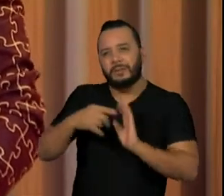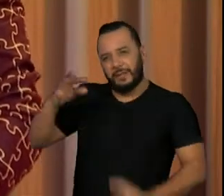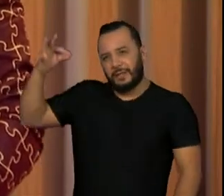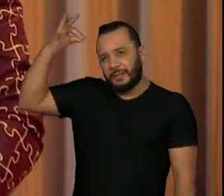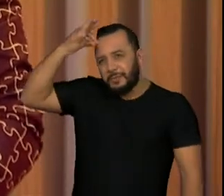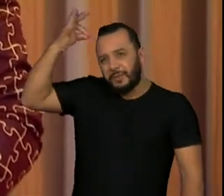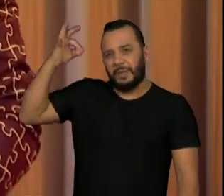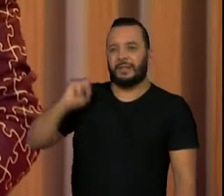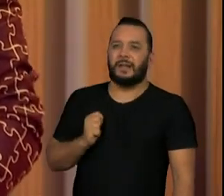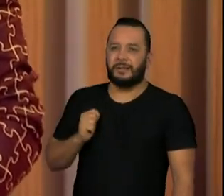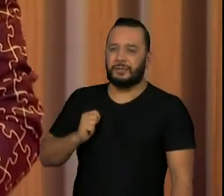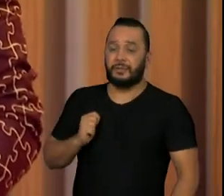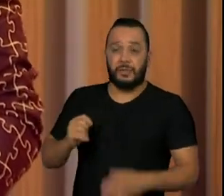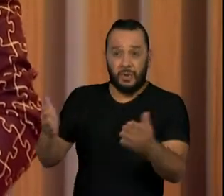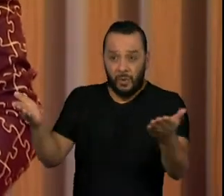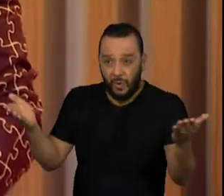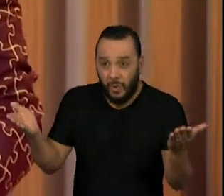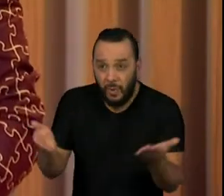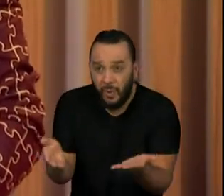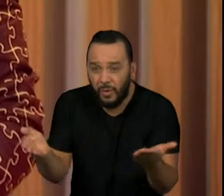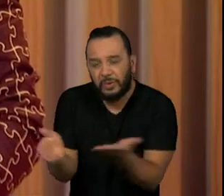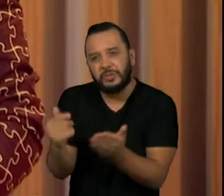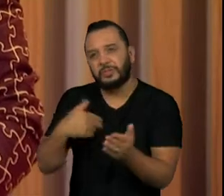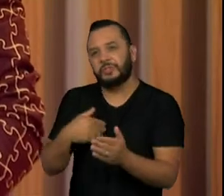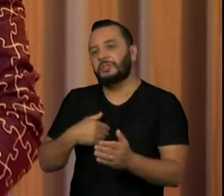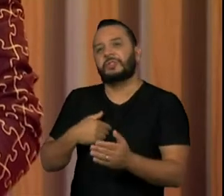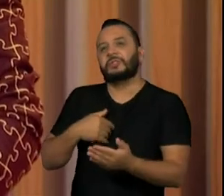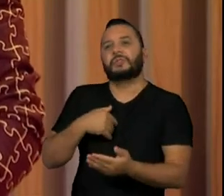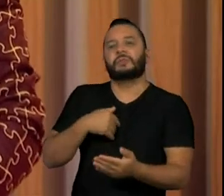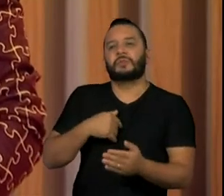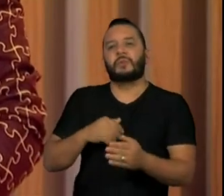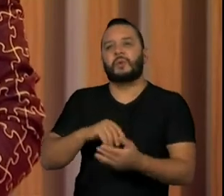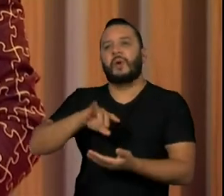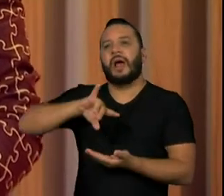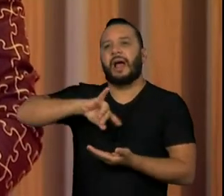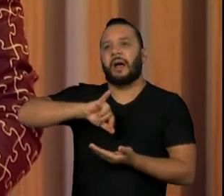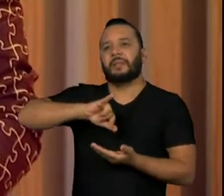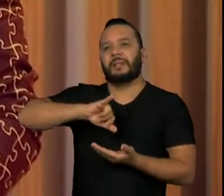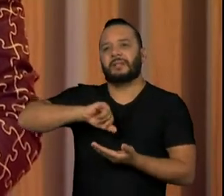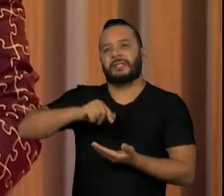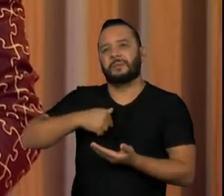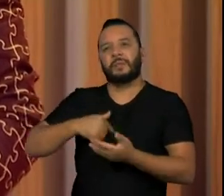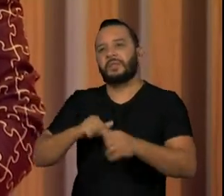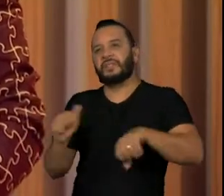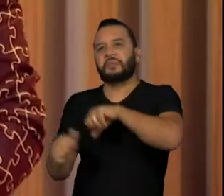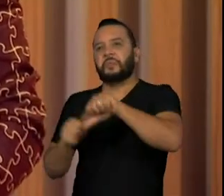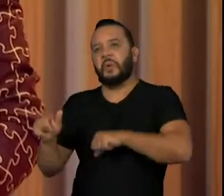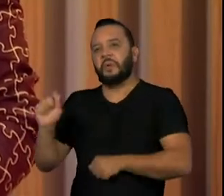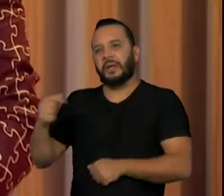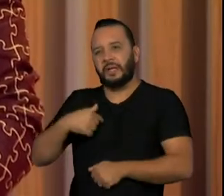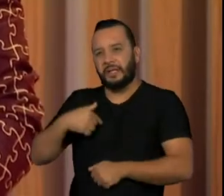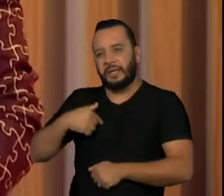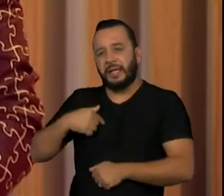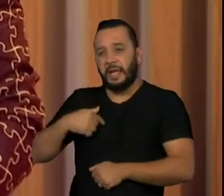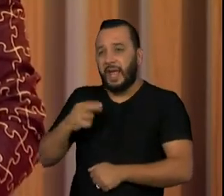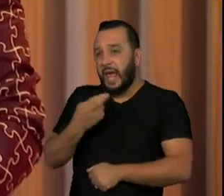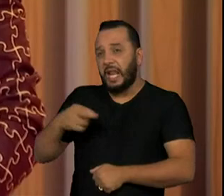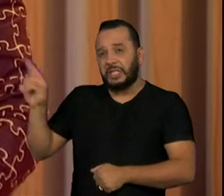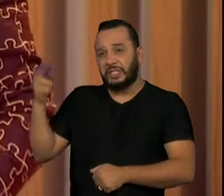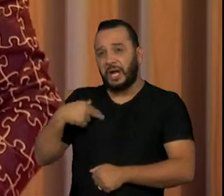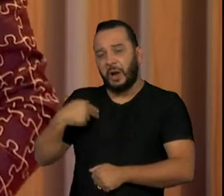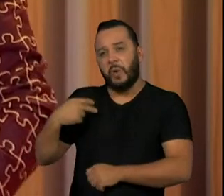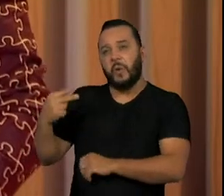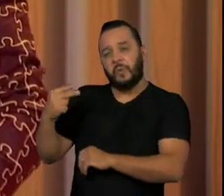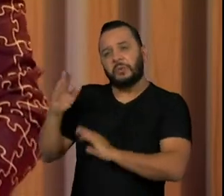Hoje o capitalismo fez da religião a privatização da espiritualidade na